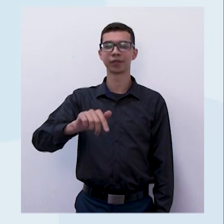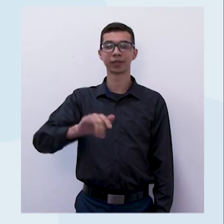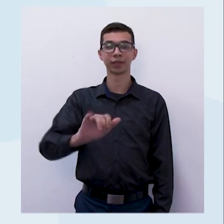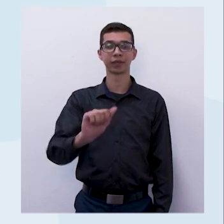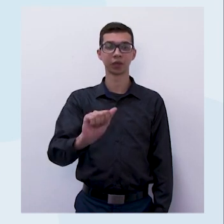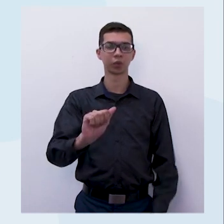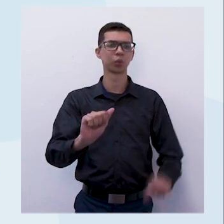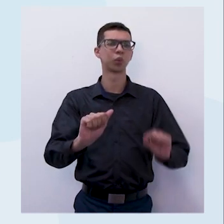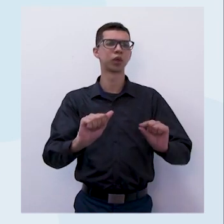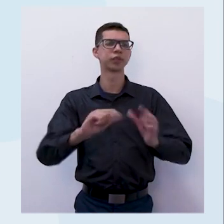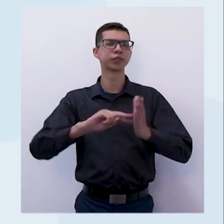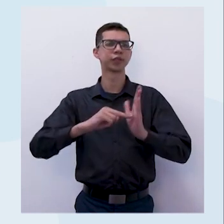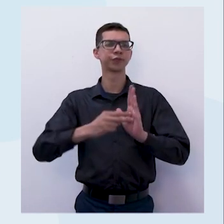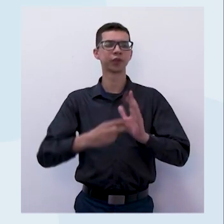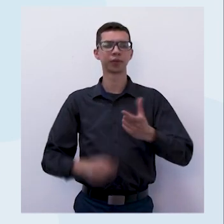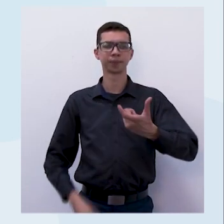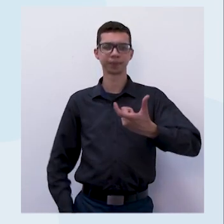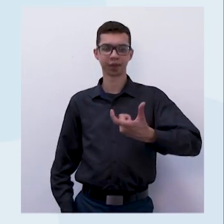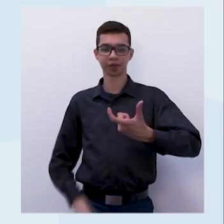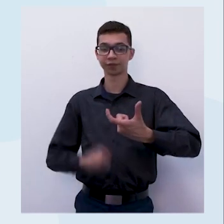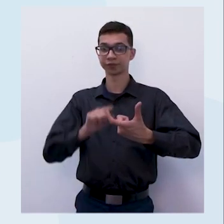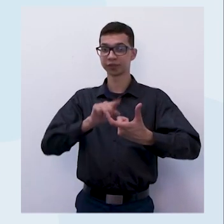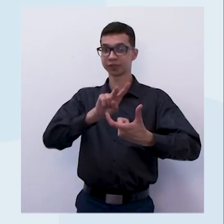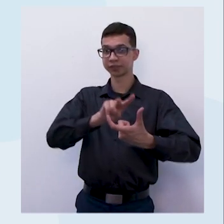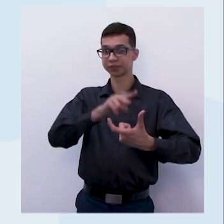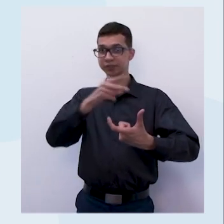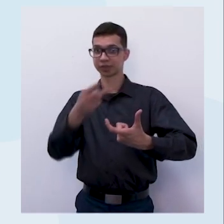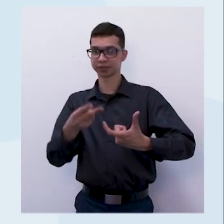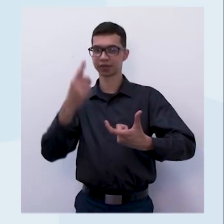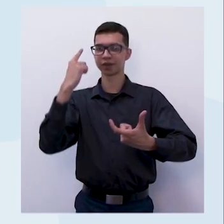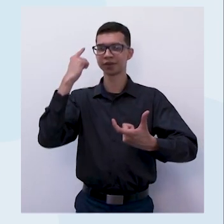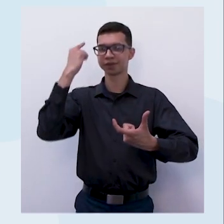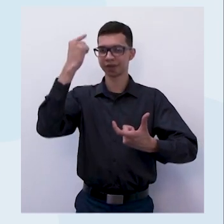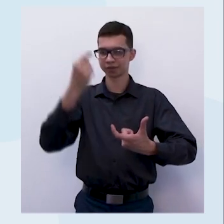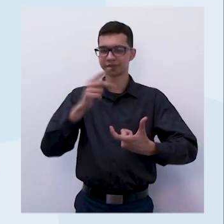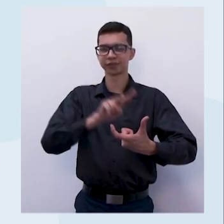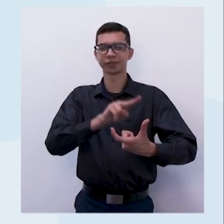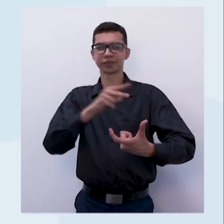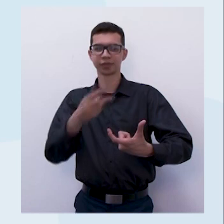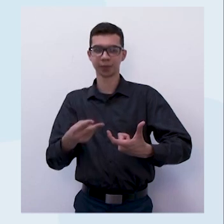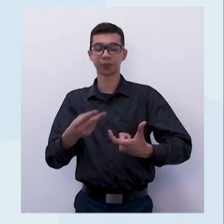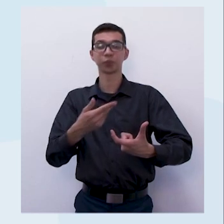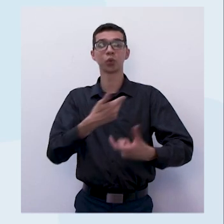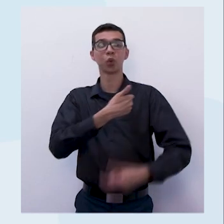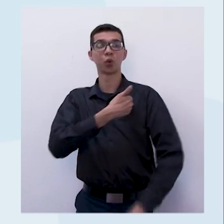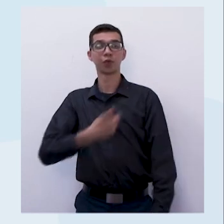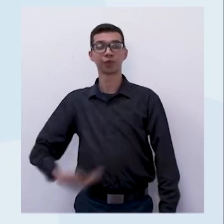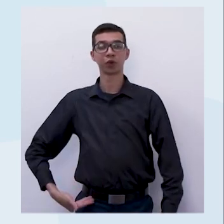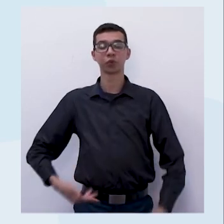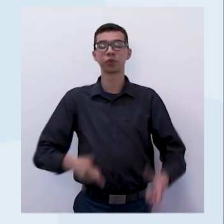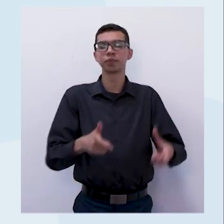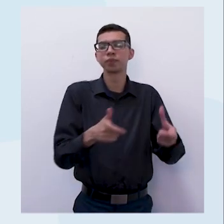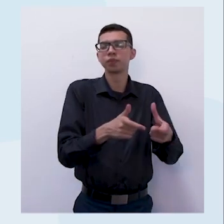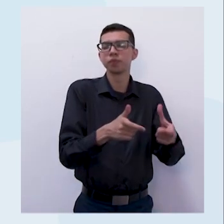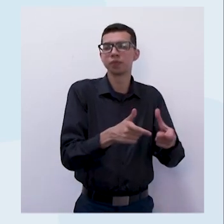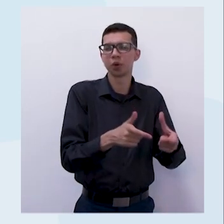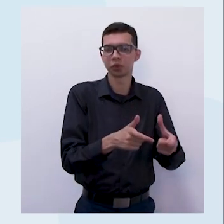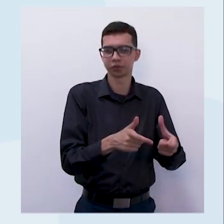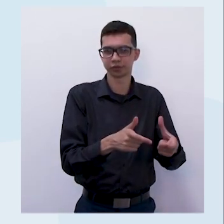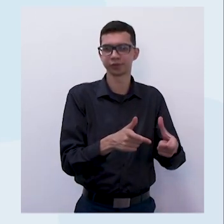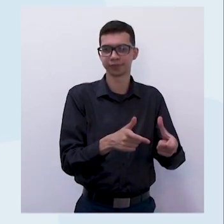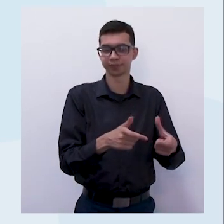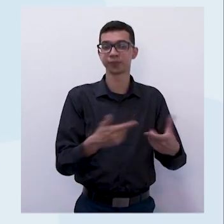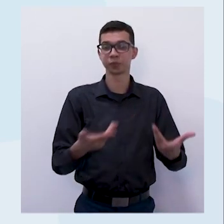aí, numa tradução mais genérica do grego, governo de poucos, tá? Esses